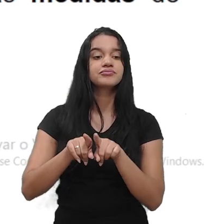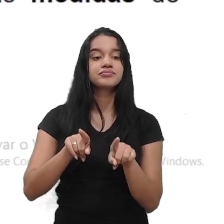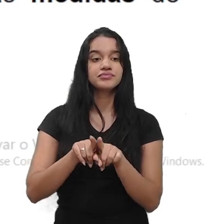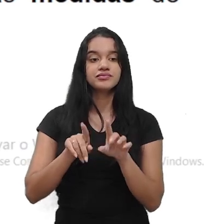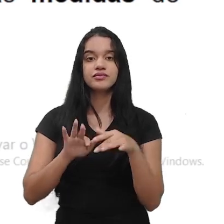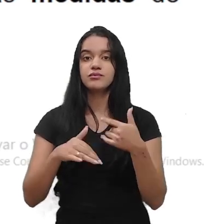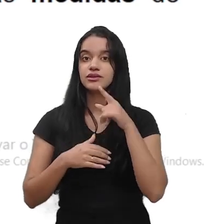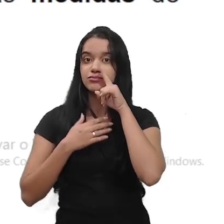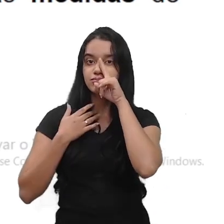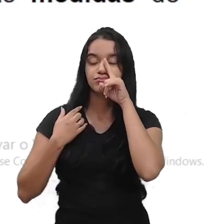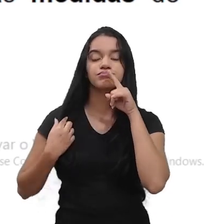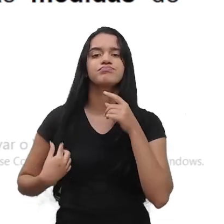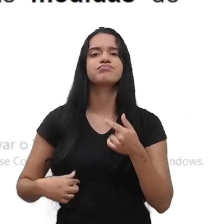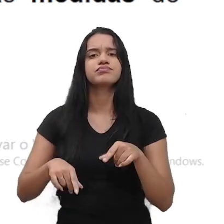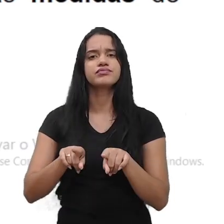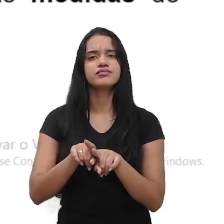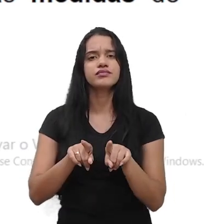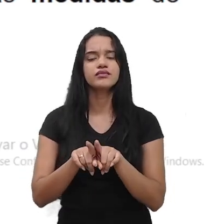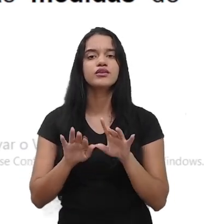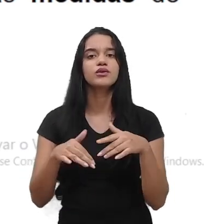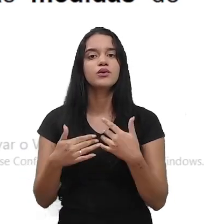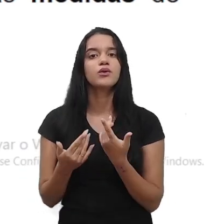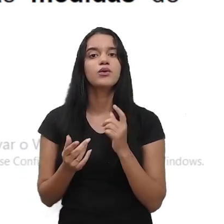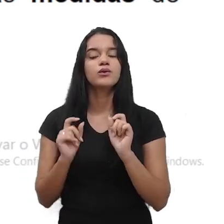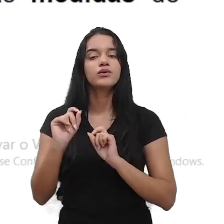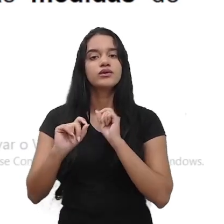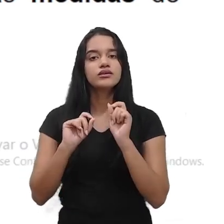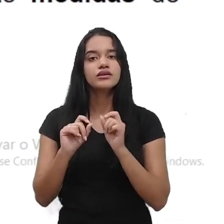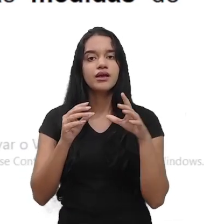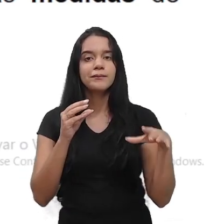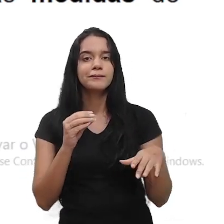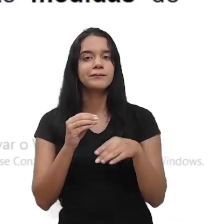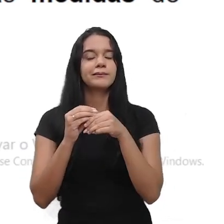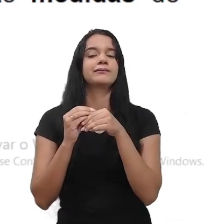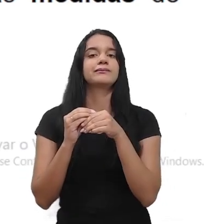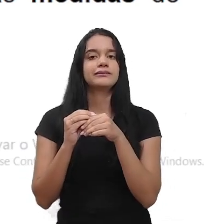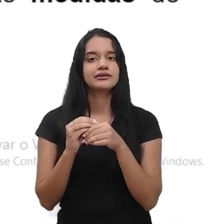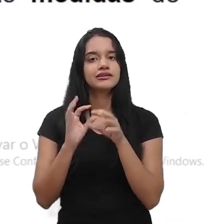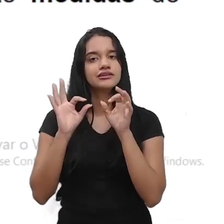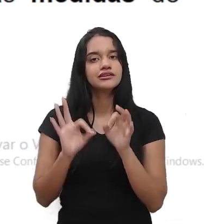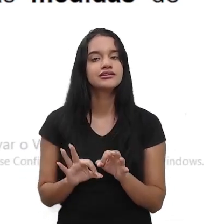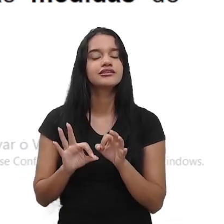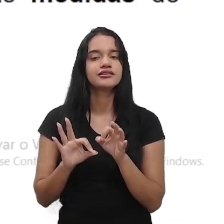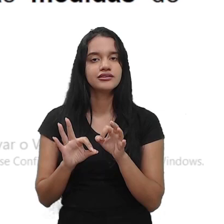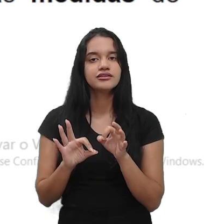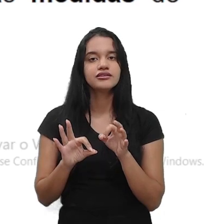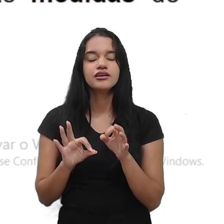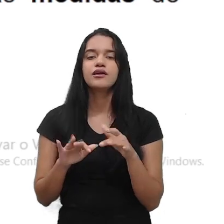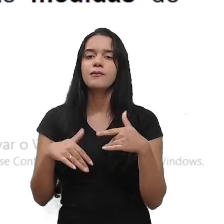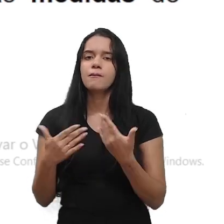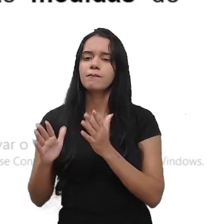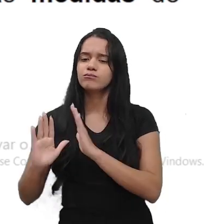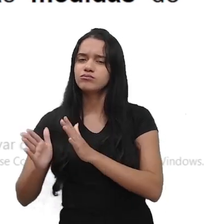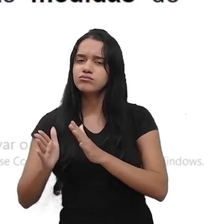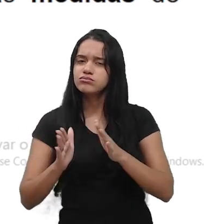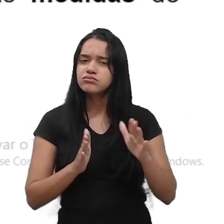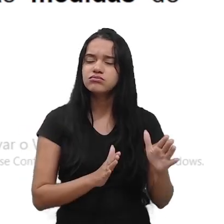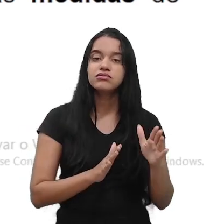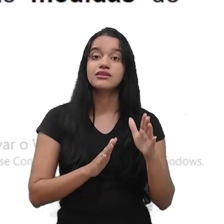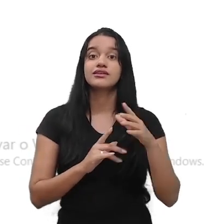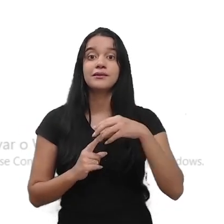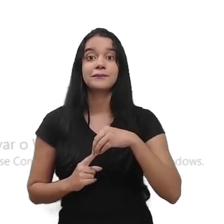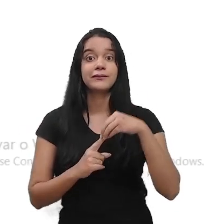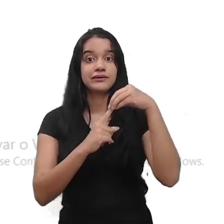esses riscos, bem como é dever do empregador implementar essas medidas de prevenção seguindo uma certa ordem de